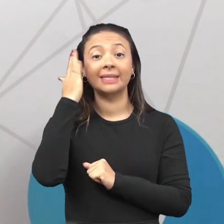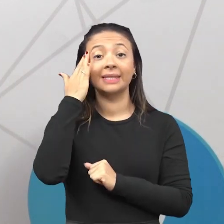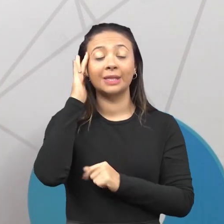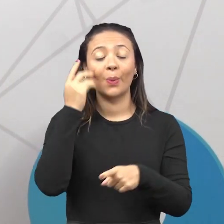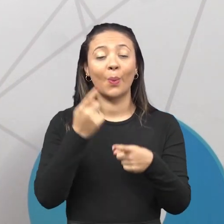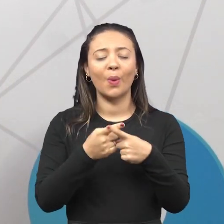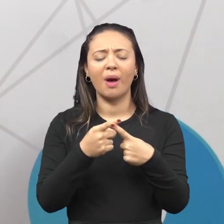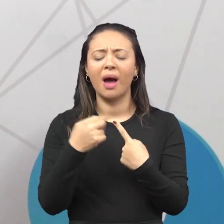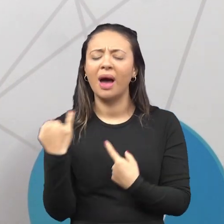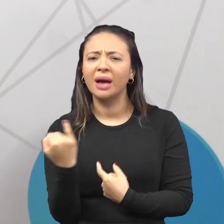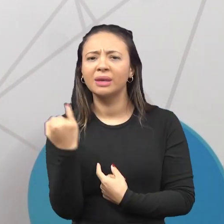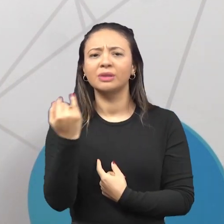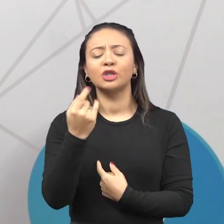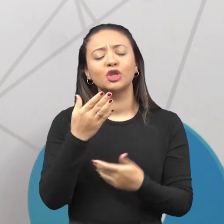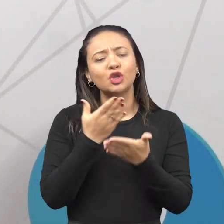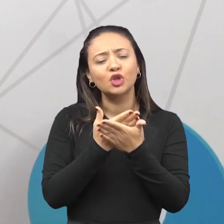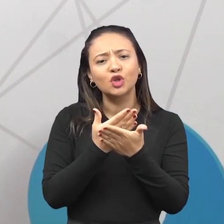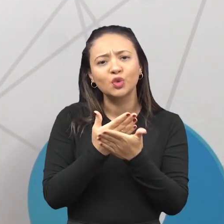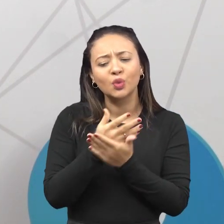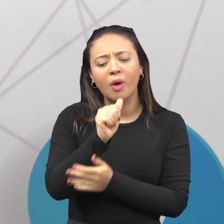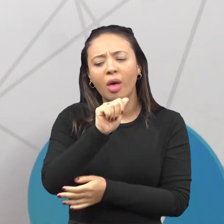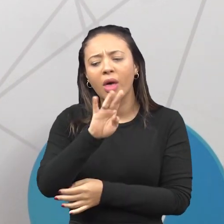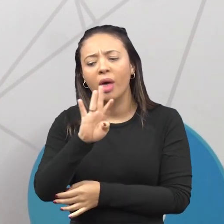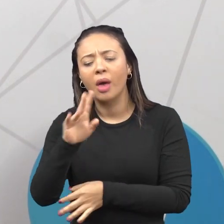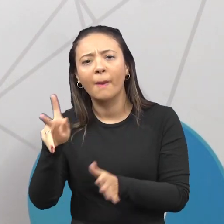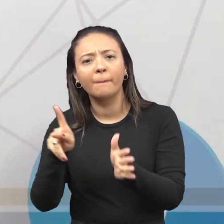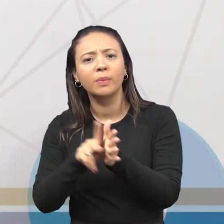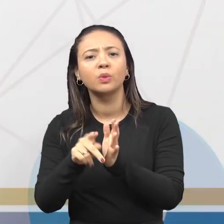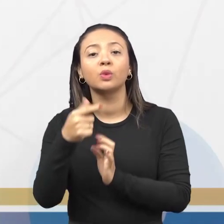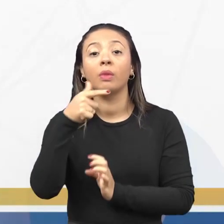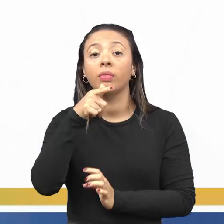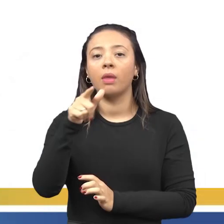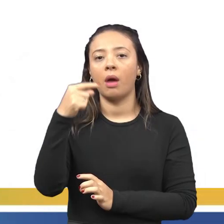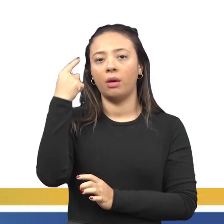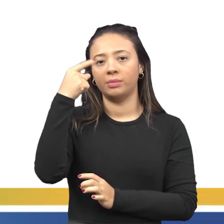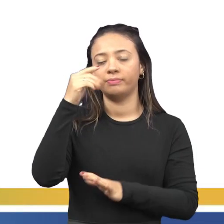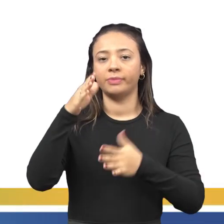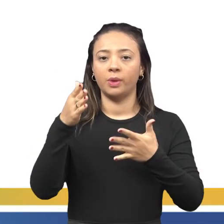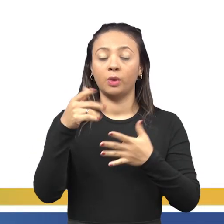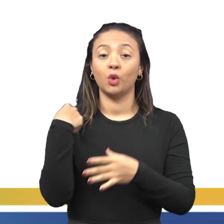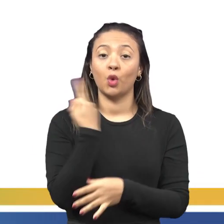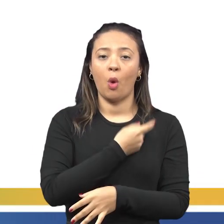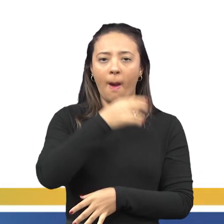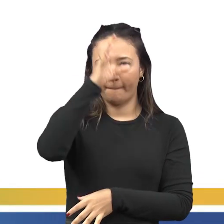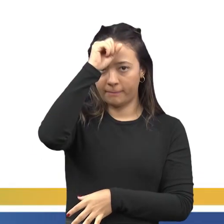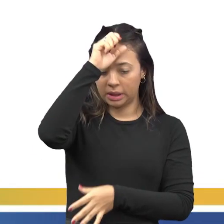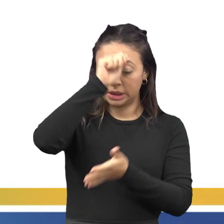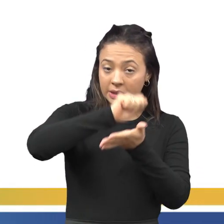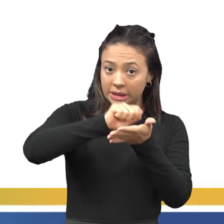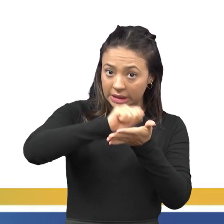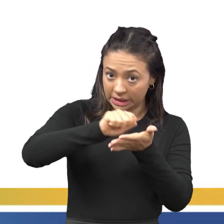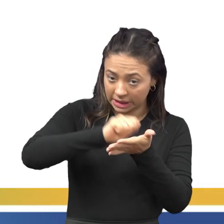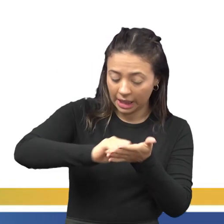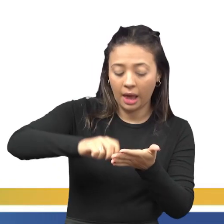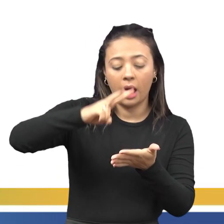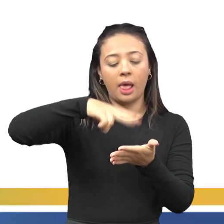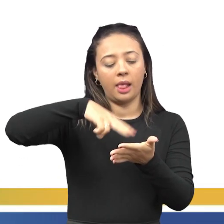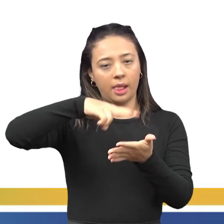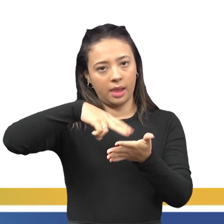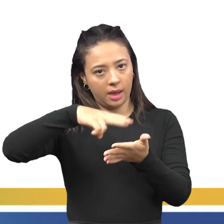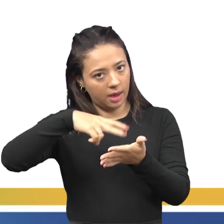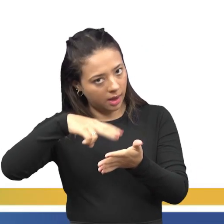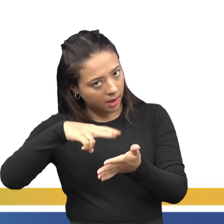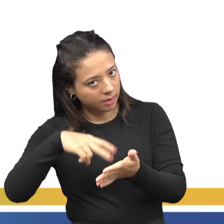que é importante eu estudar sobre o alfabeto espanhol, certo? Quando aprendemos a escrever e a ler na nossa língua, dizemos